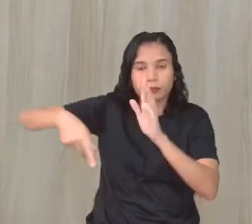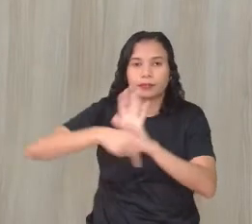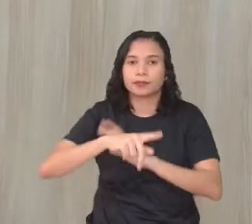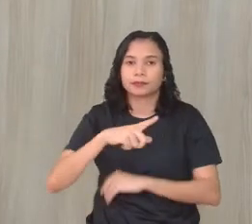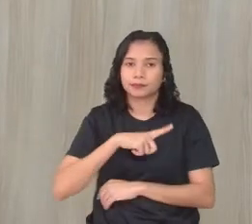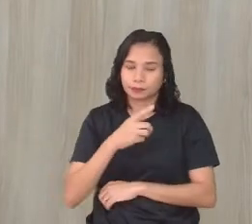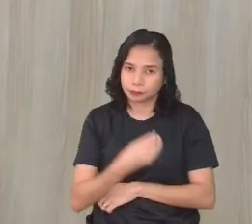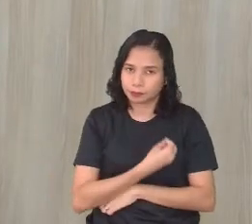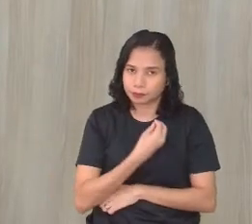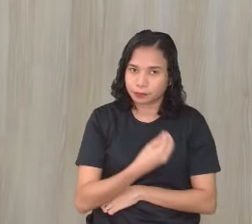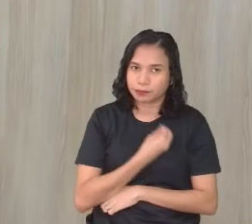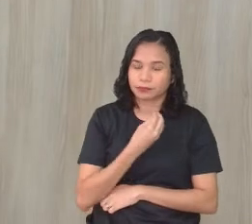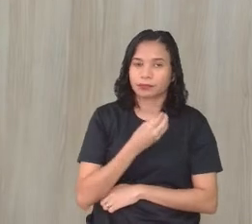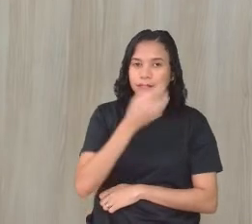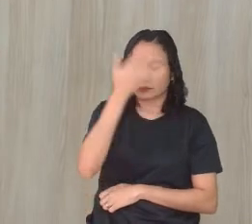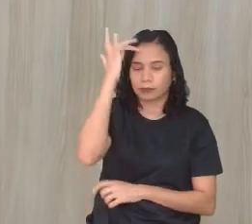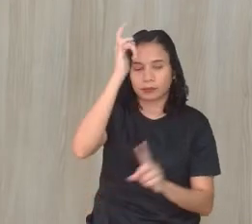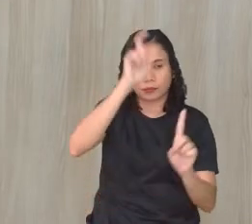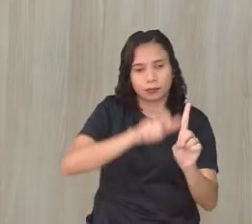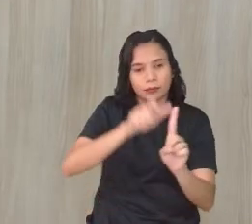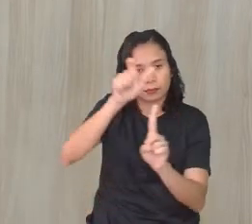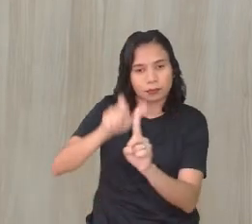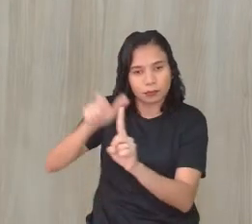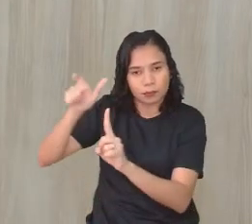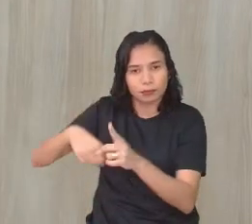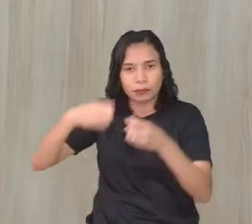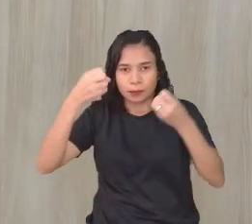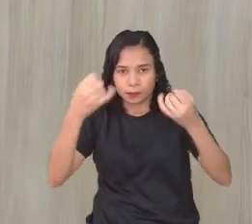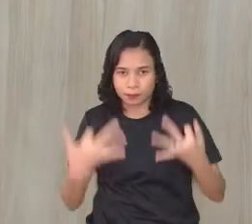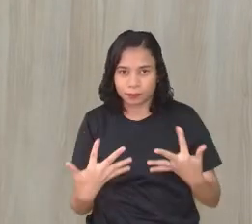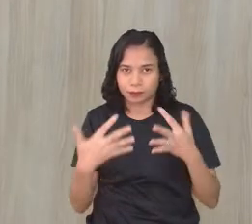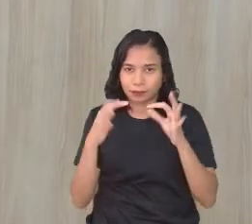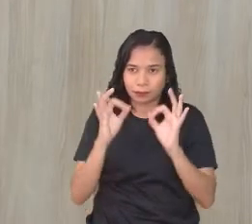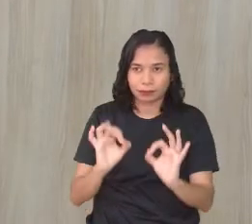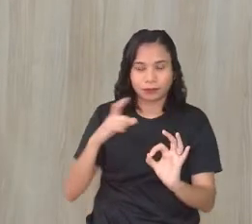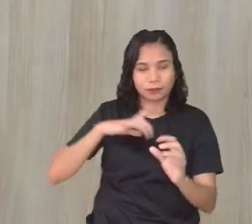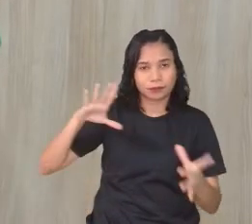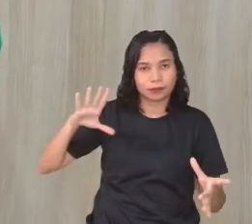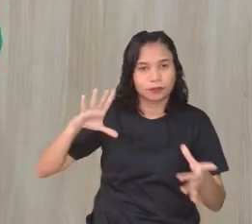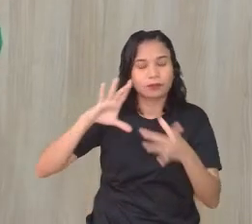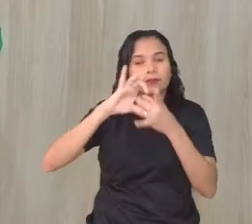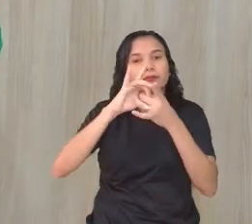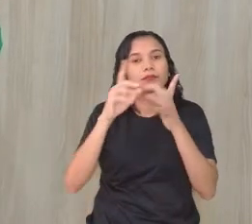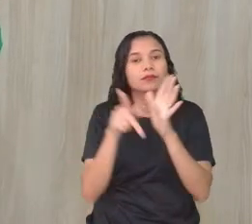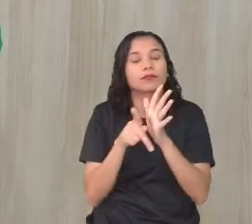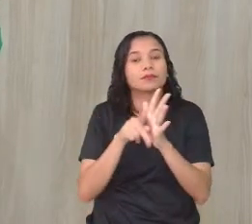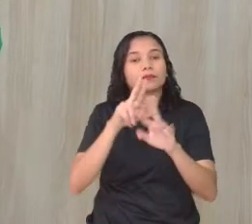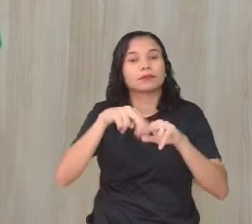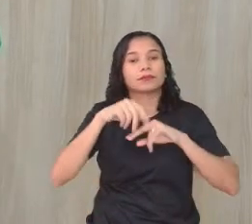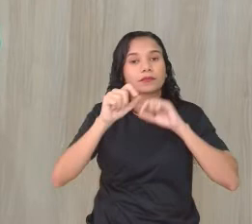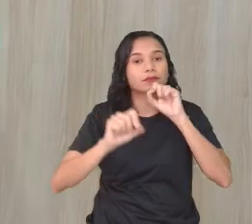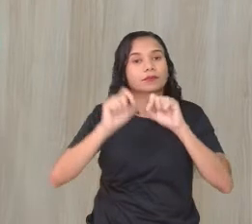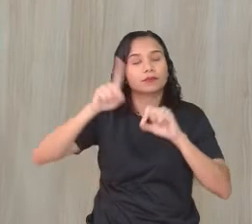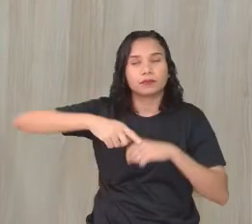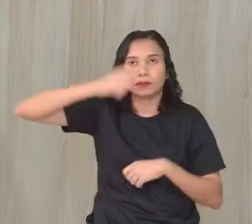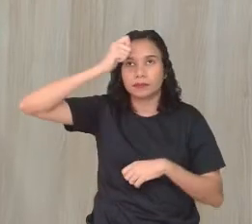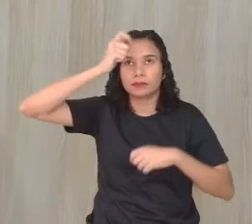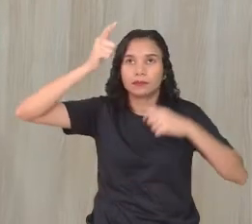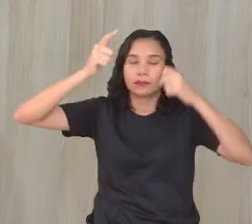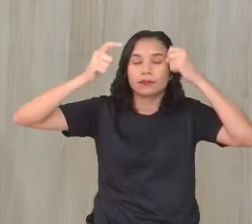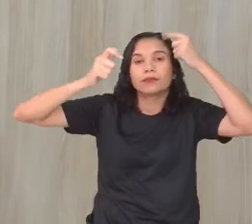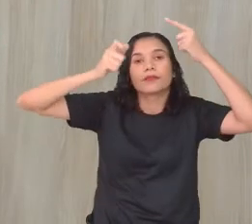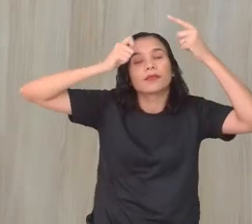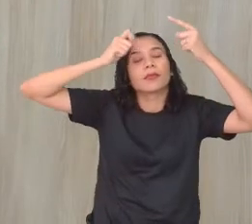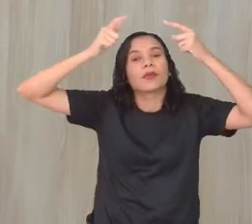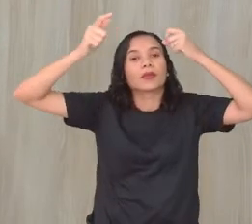cada personagem mesmo que eu vou falar, não é? Que está ali. Porque é nas ideias, é